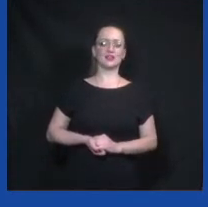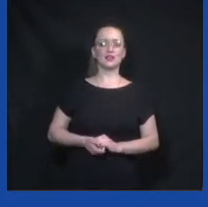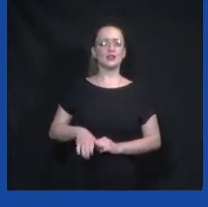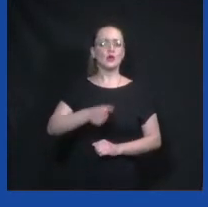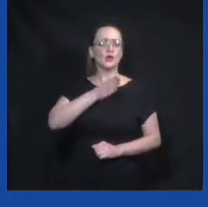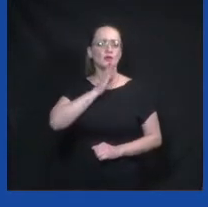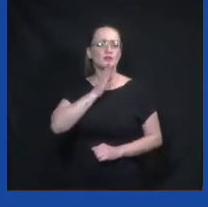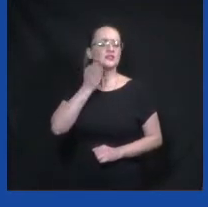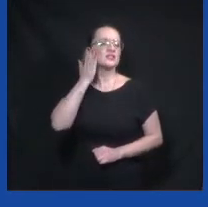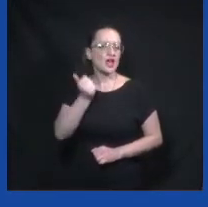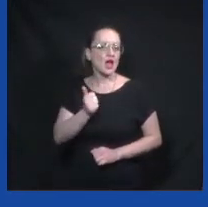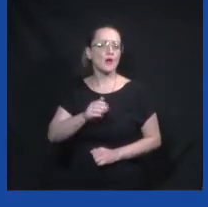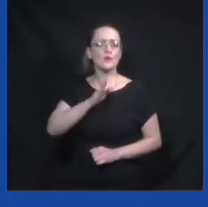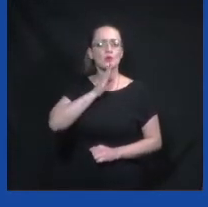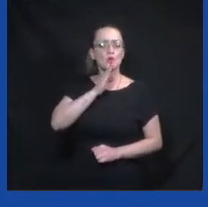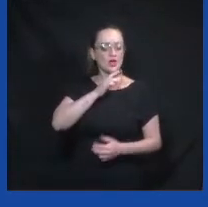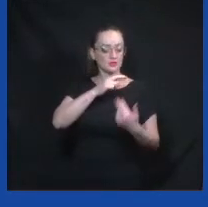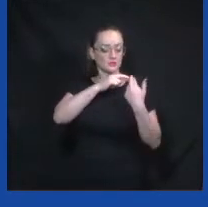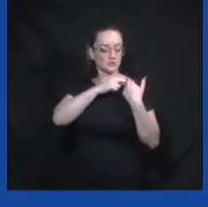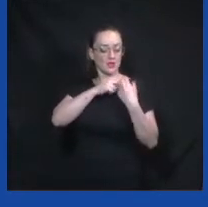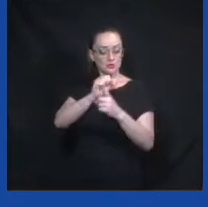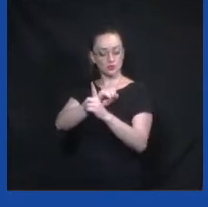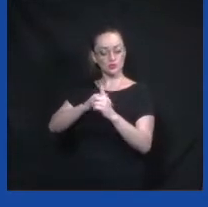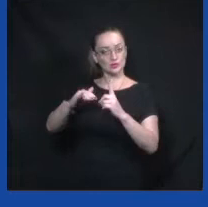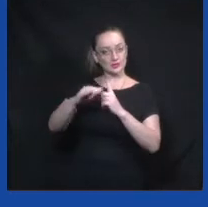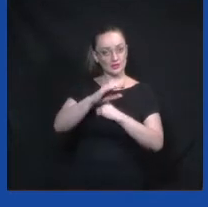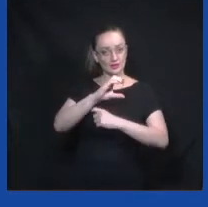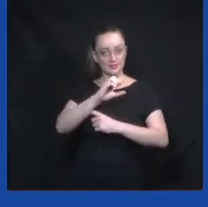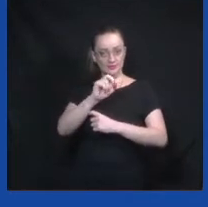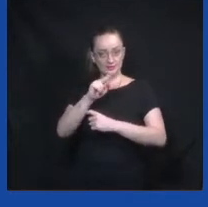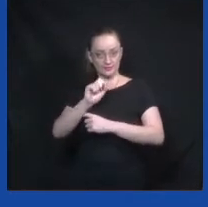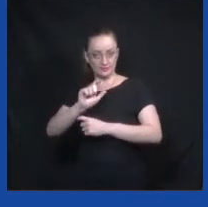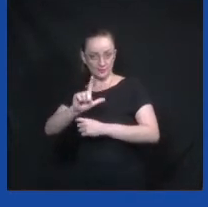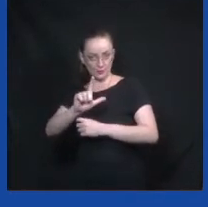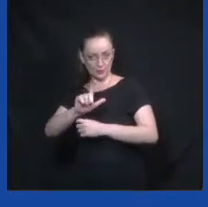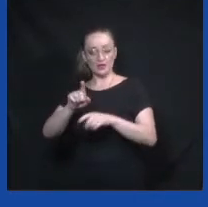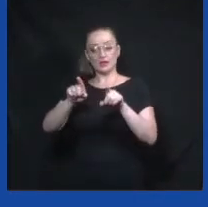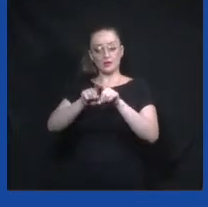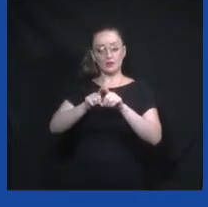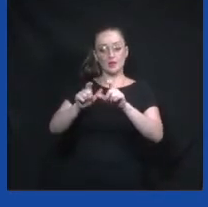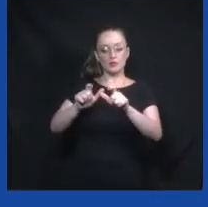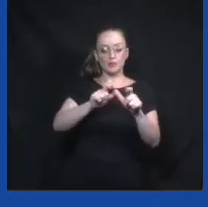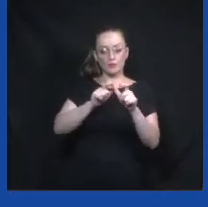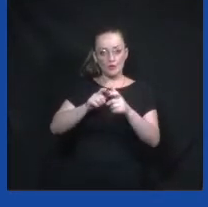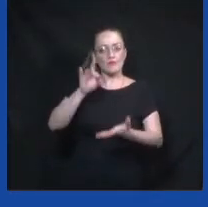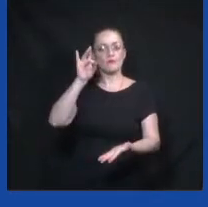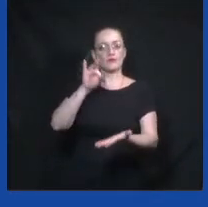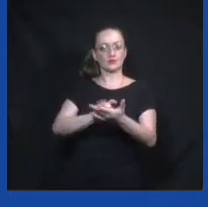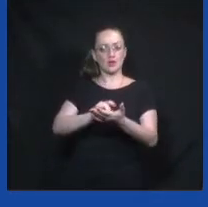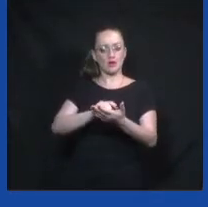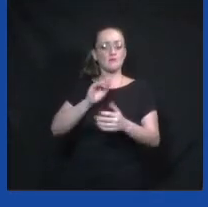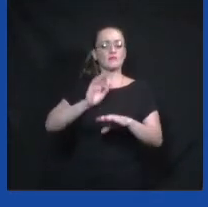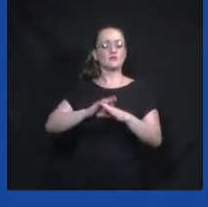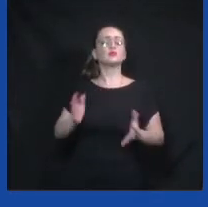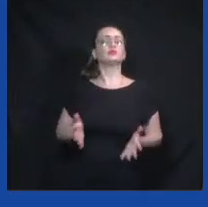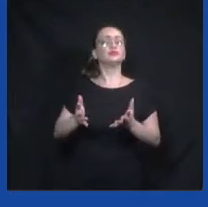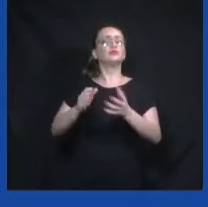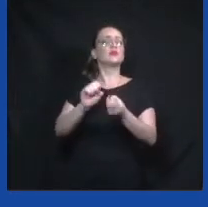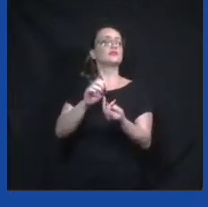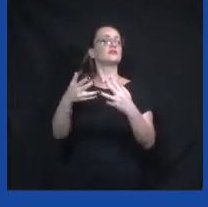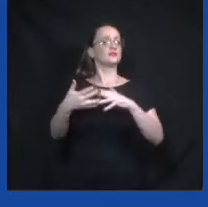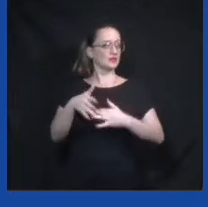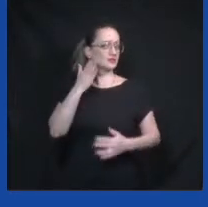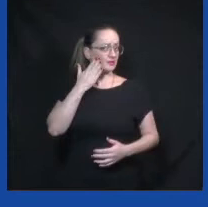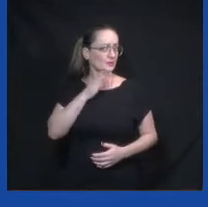sei qual é o papel da sociedade civil e dos órgãos oficiais na promoção da cidadania, nós vamos